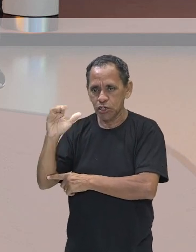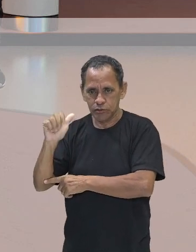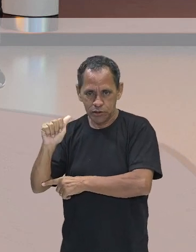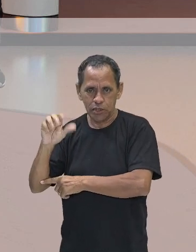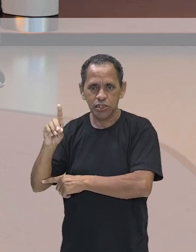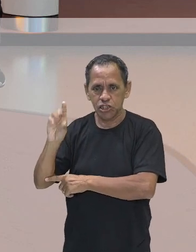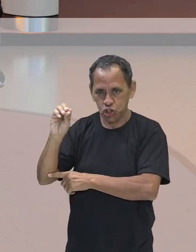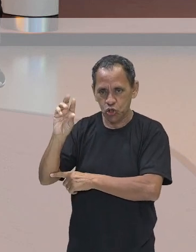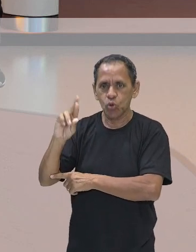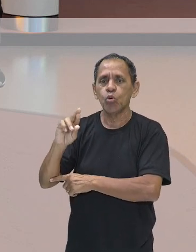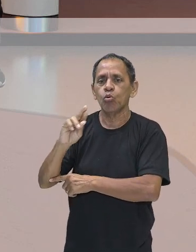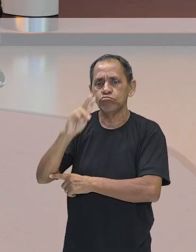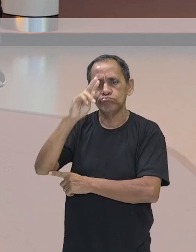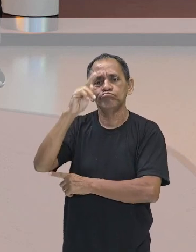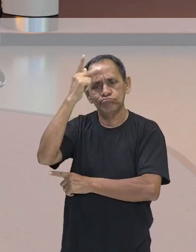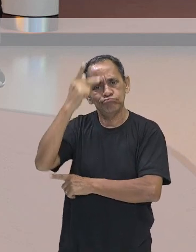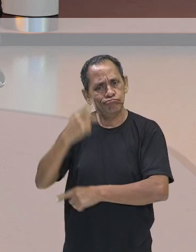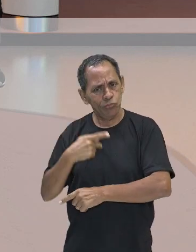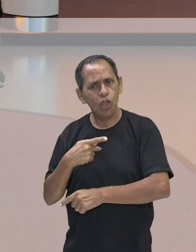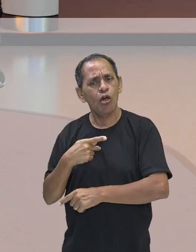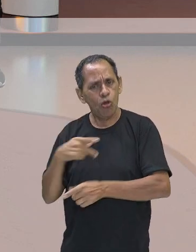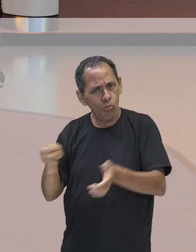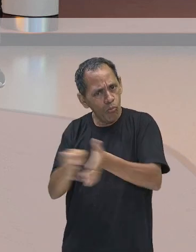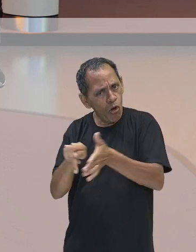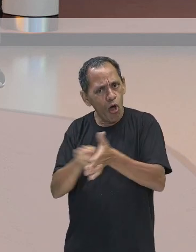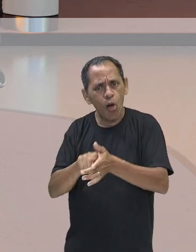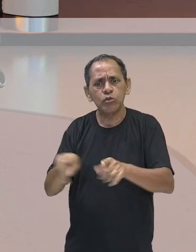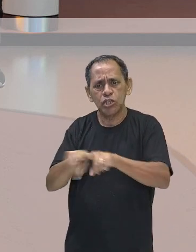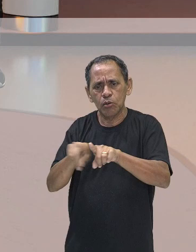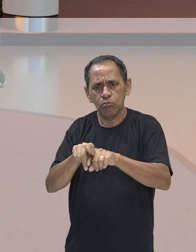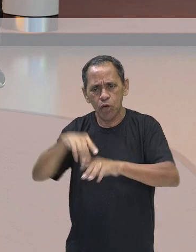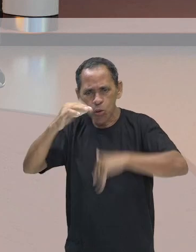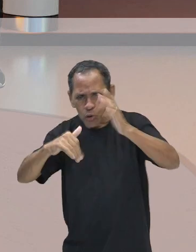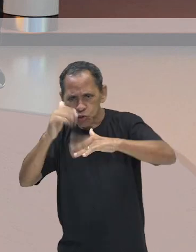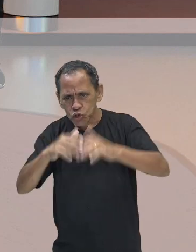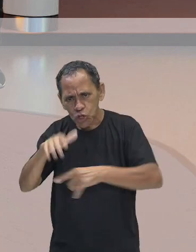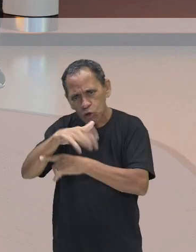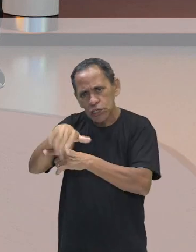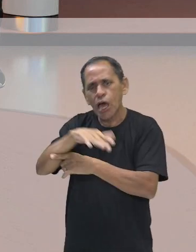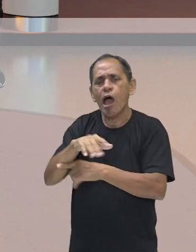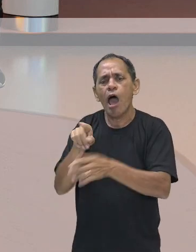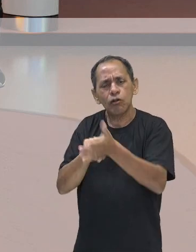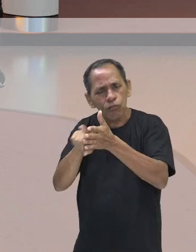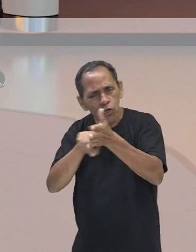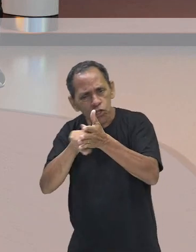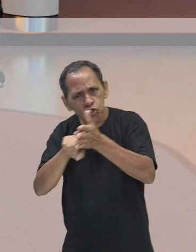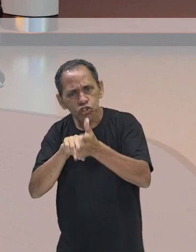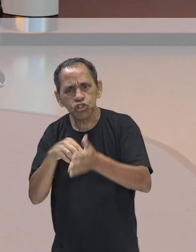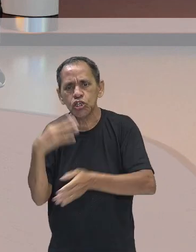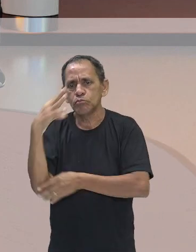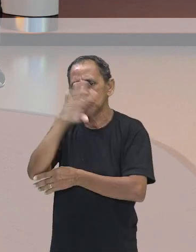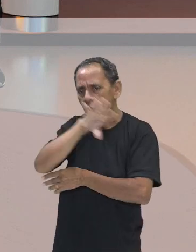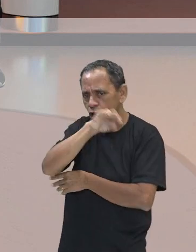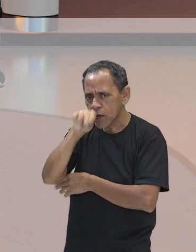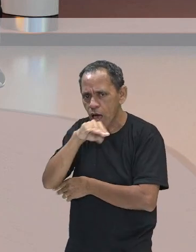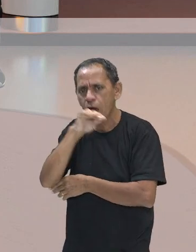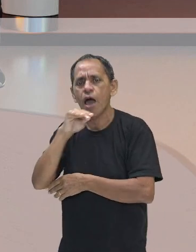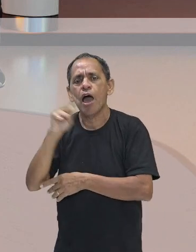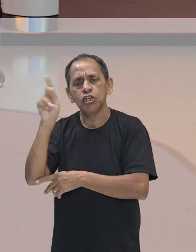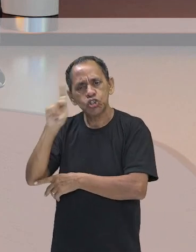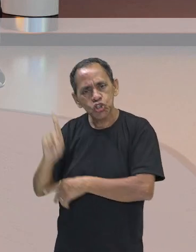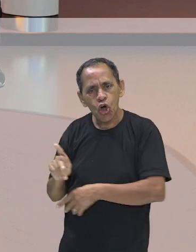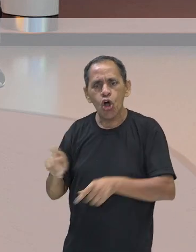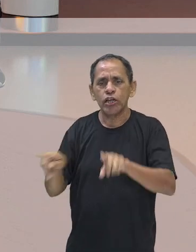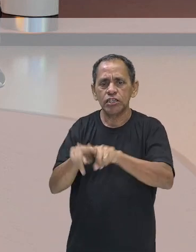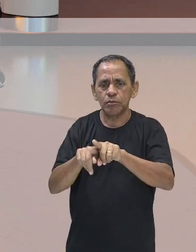investigo, pesquiso através das fontes orais, da oralidade. Muitos historiadores